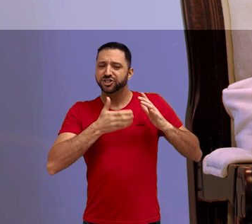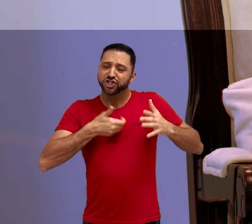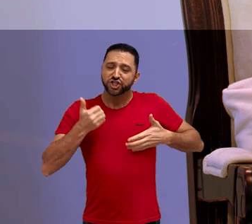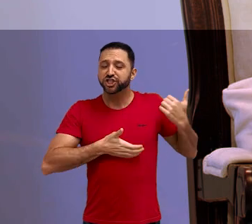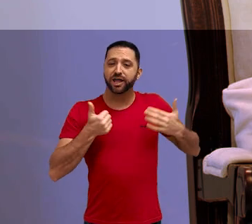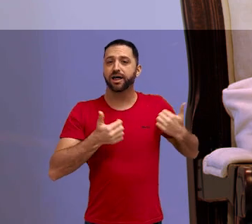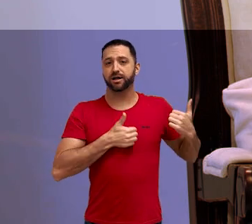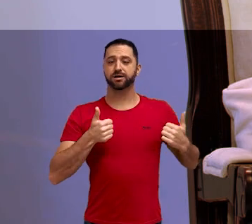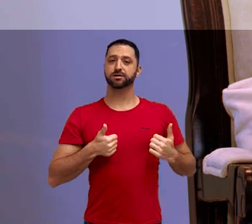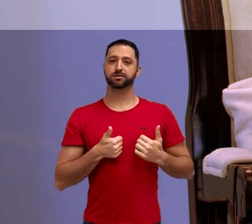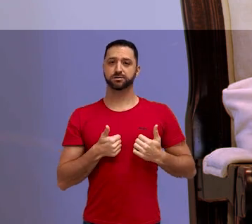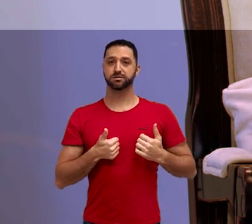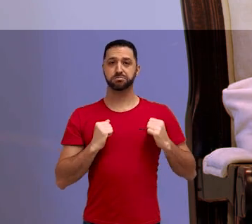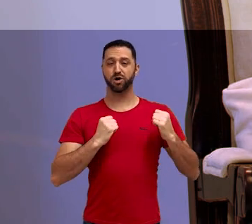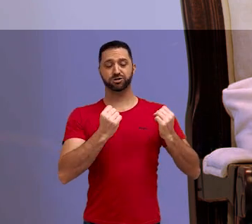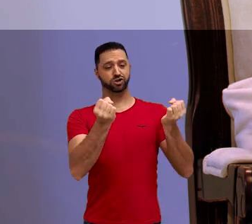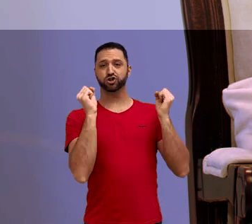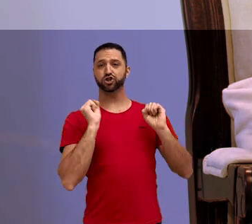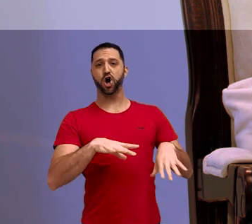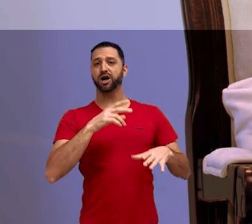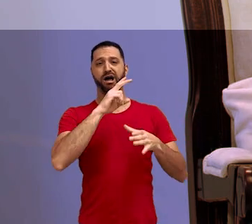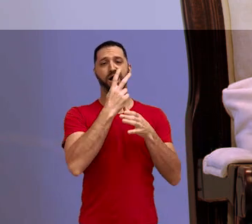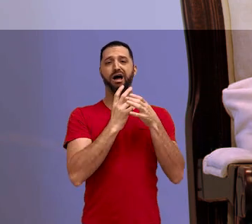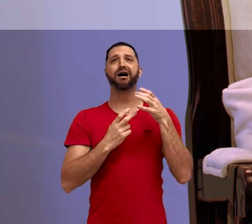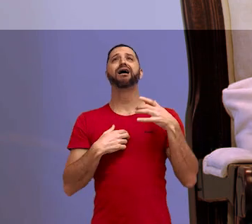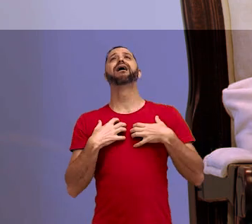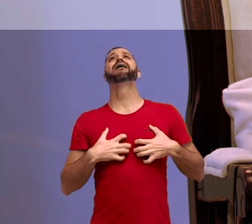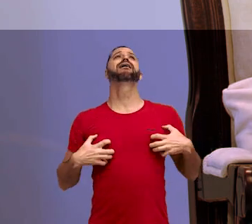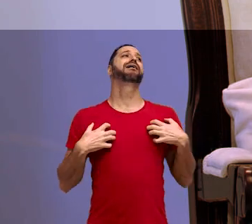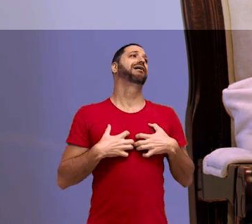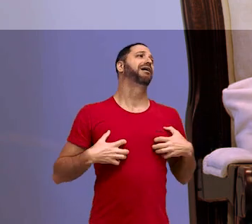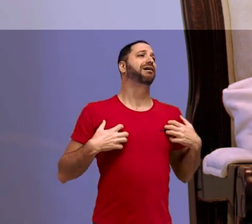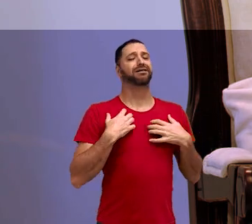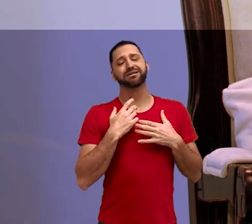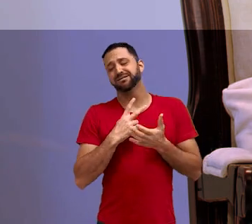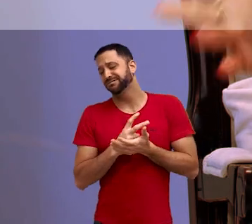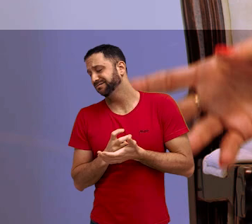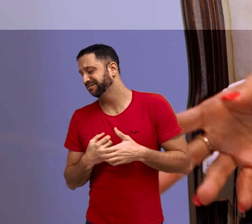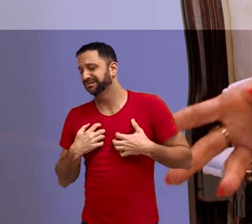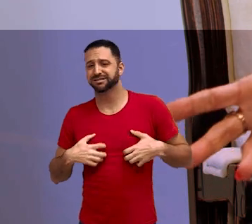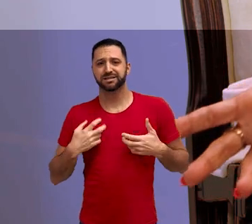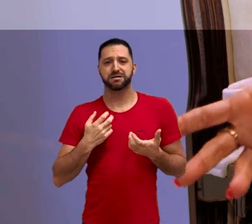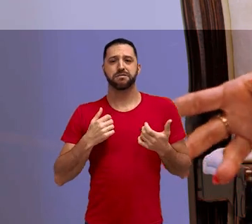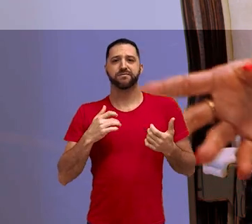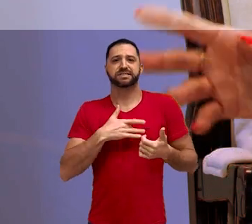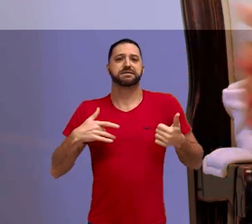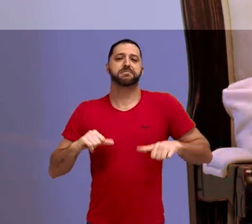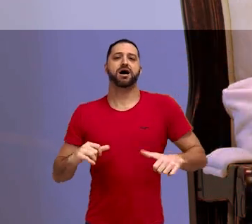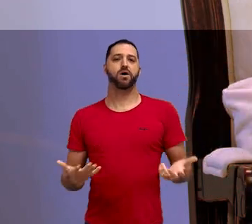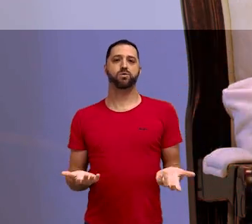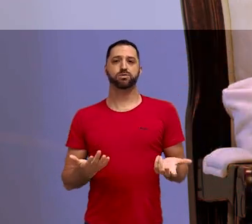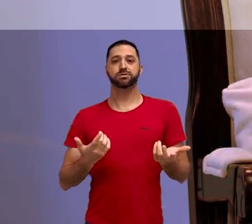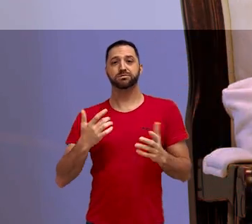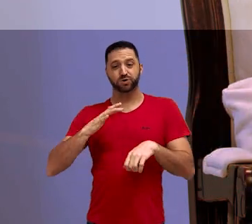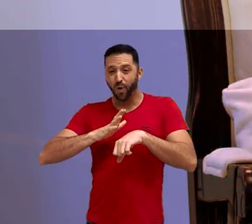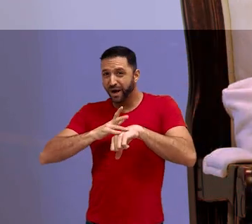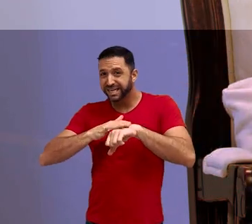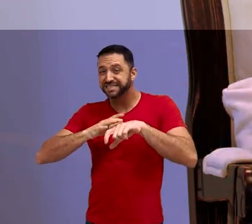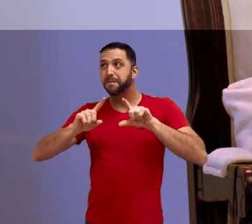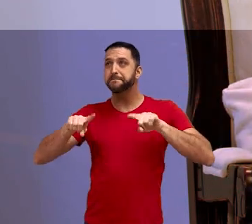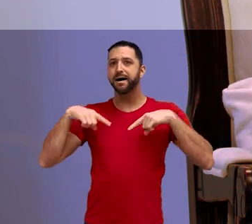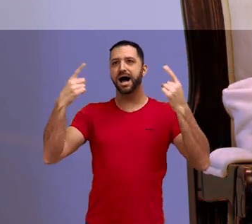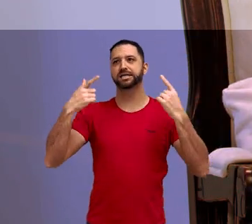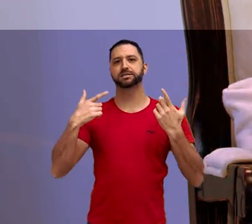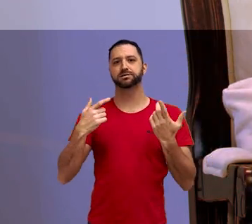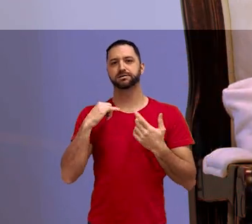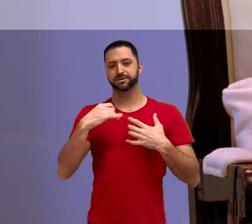raiz profunda e isso nos joga para fundo do poço. Não só no quesito câncer de mama que nós estamos falando, no quesito de várias outras